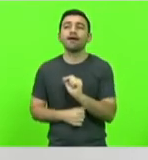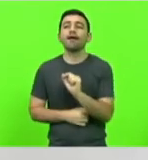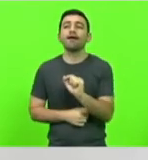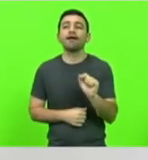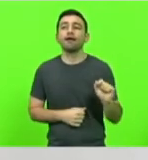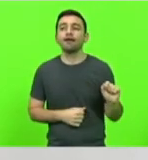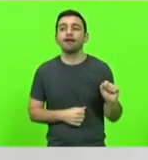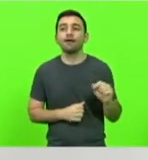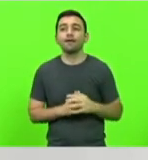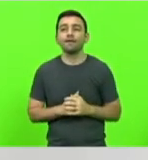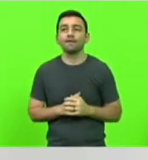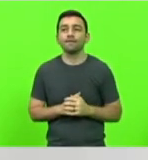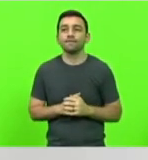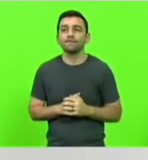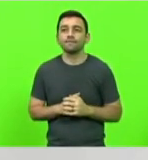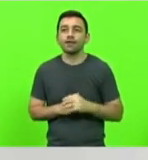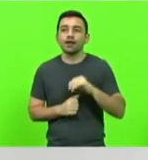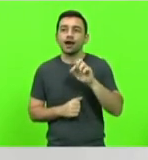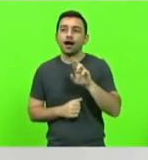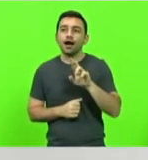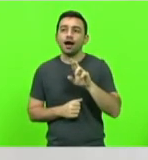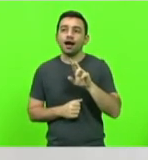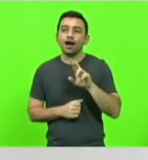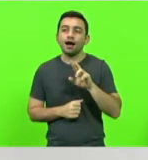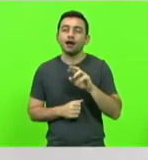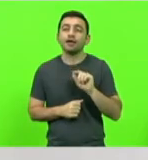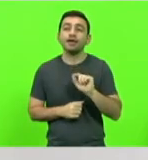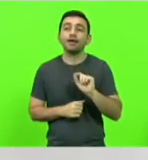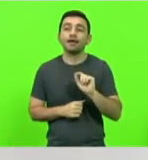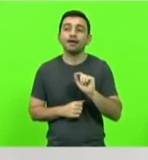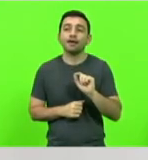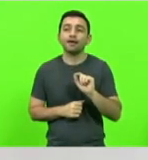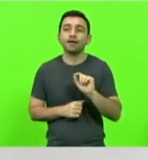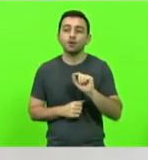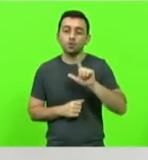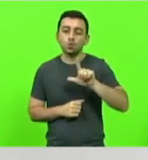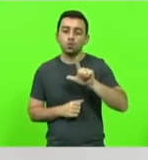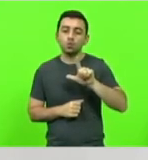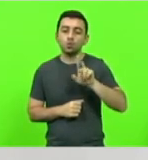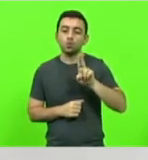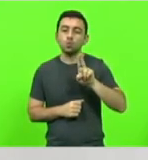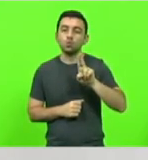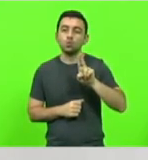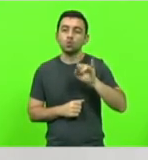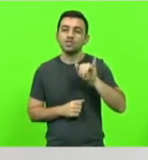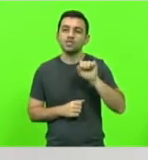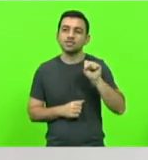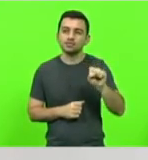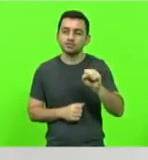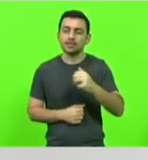Quem? Raimundo Nonato? Não. Luiz Inácio Lula da Silva.